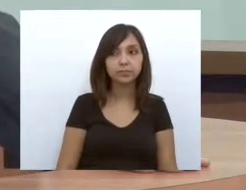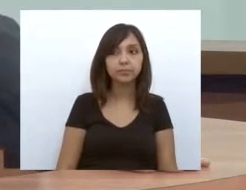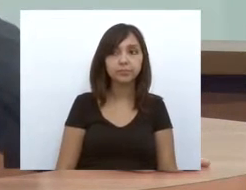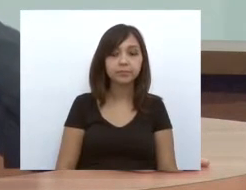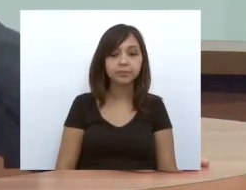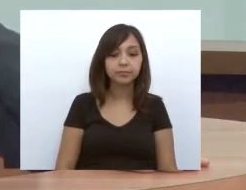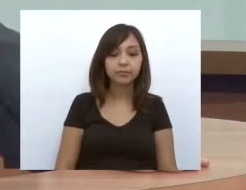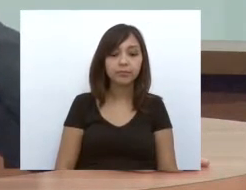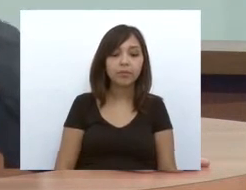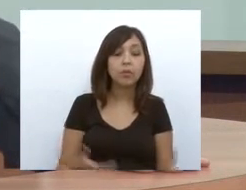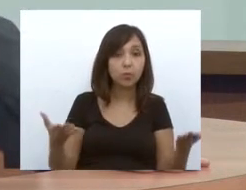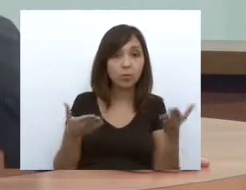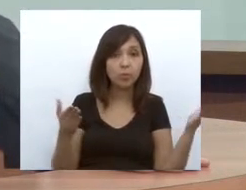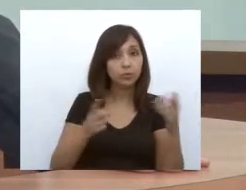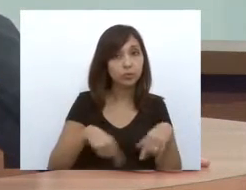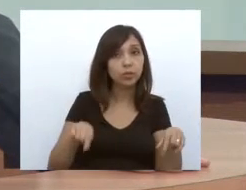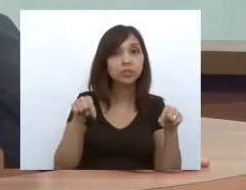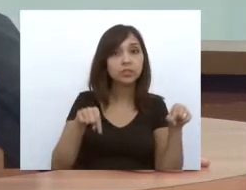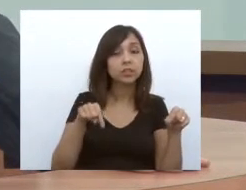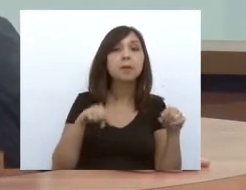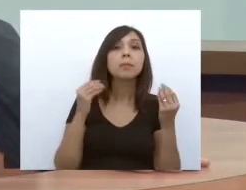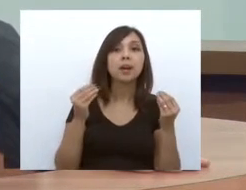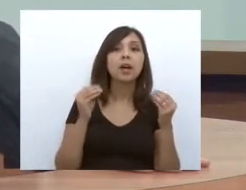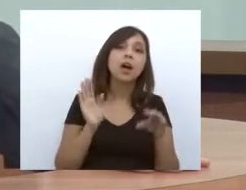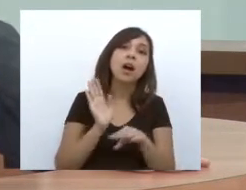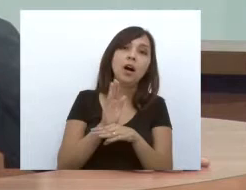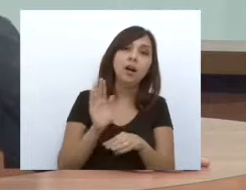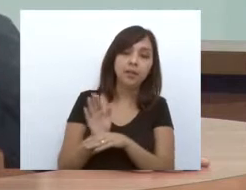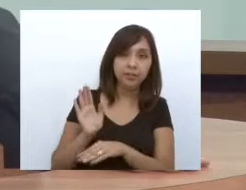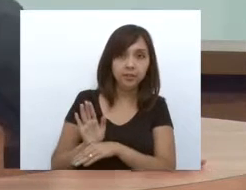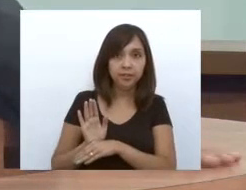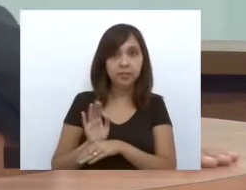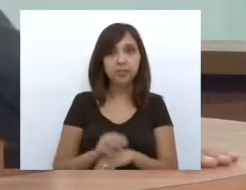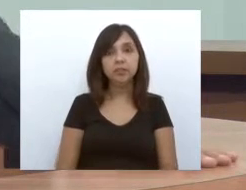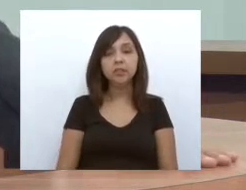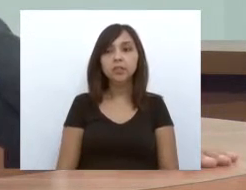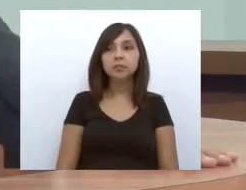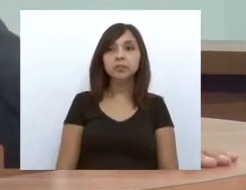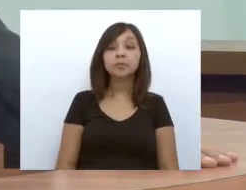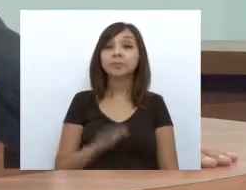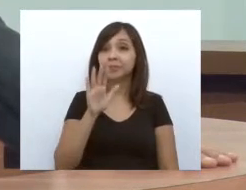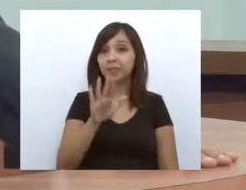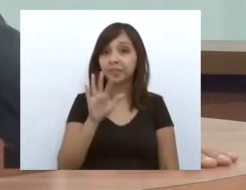Nós estamos aqui para ajudar e não para criar obstáculo. Só que